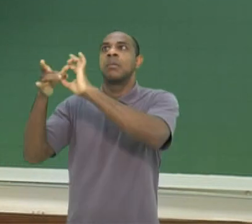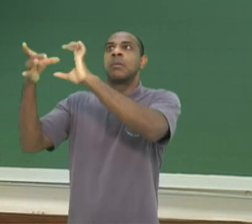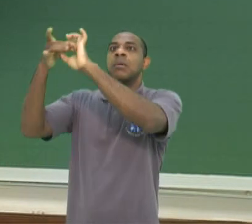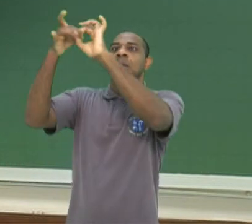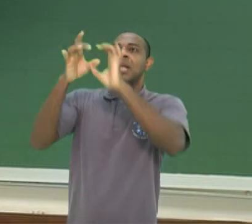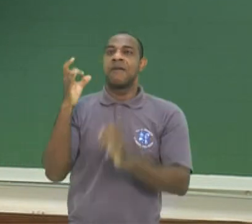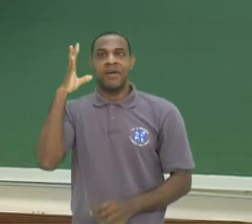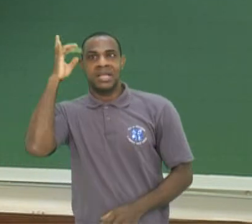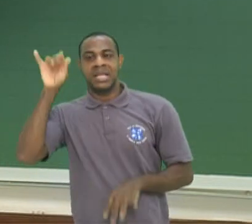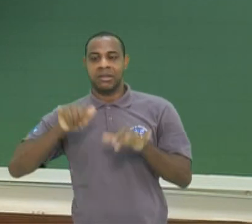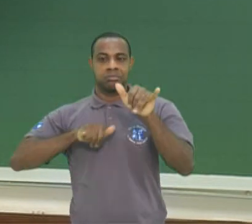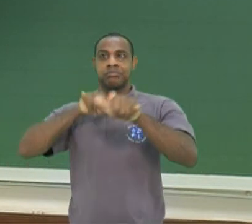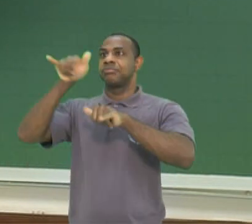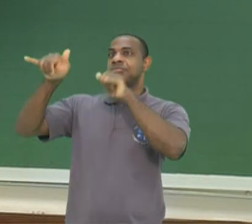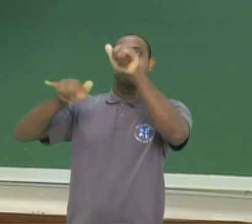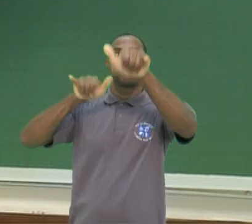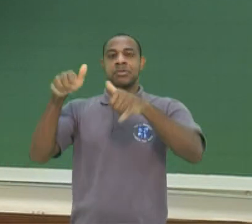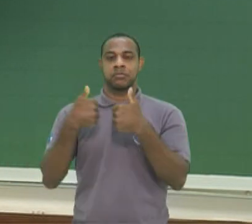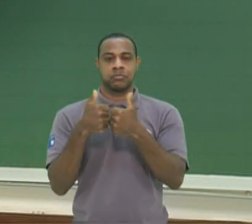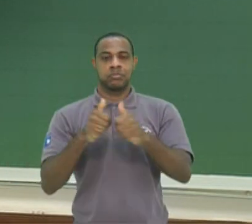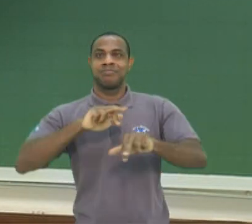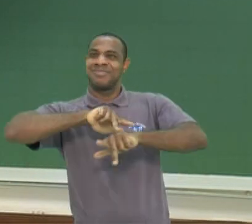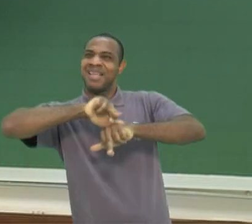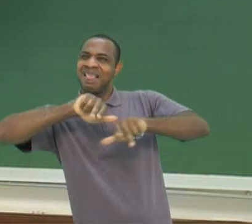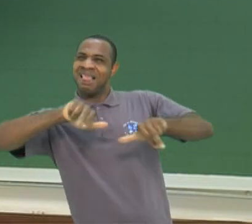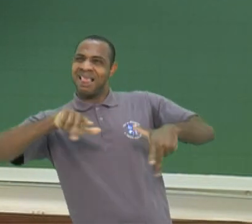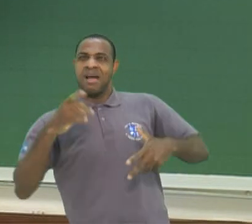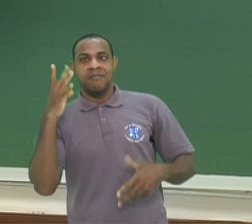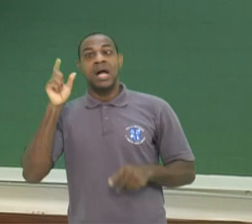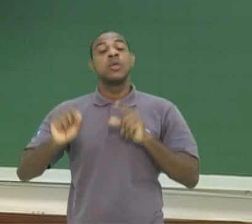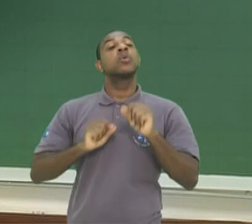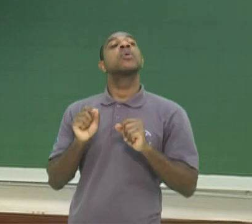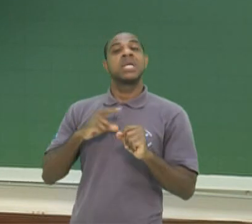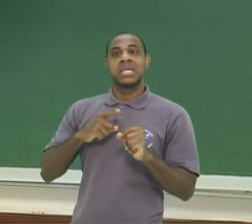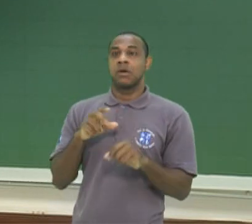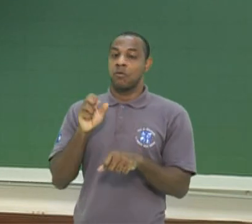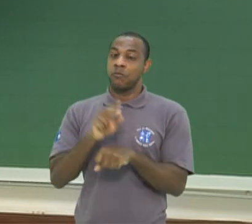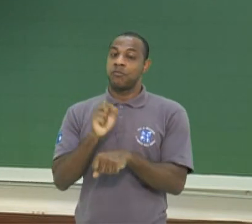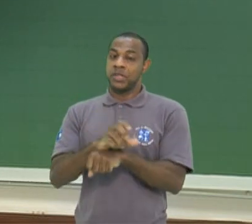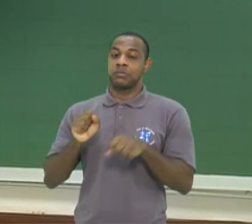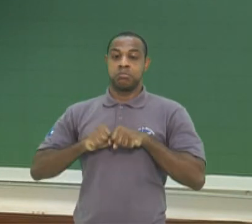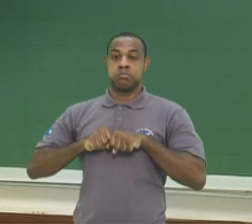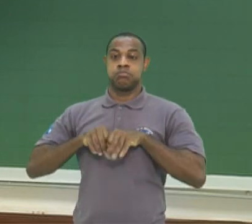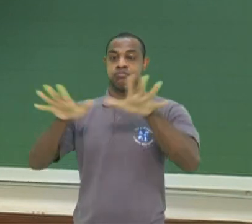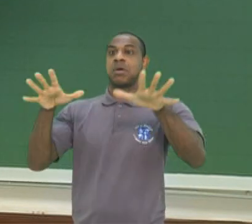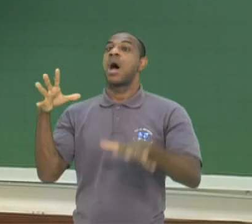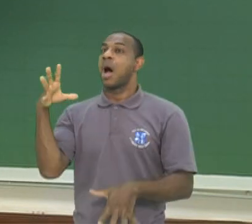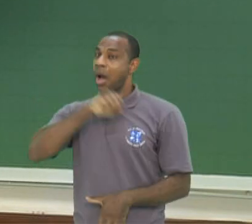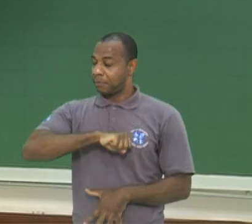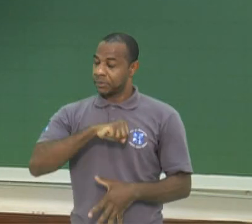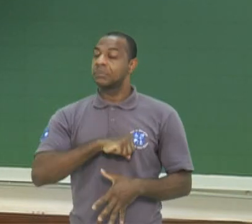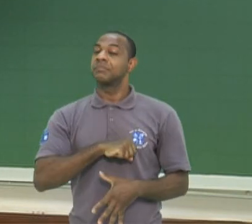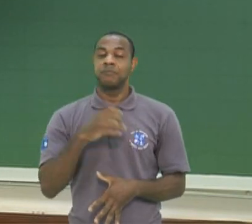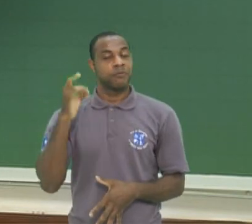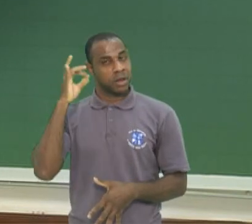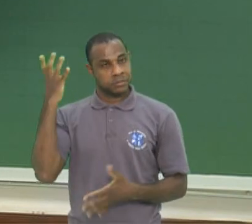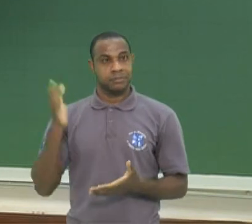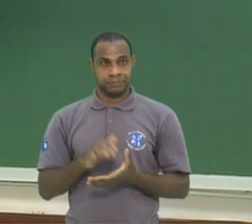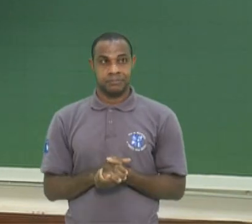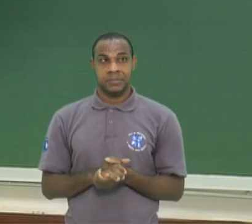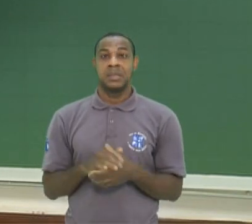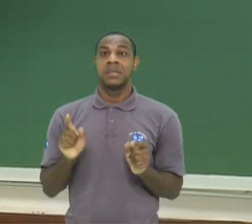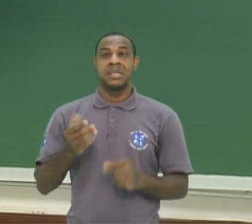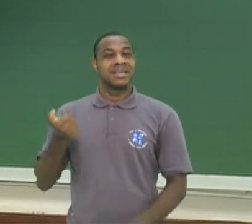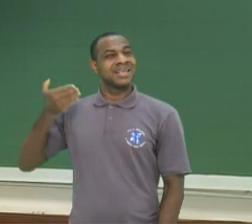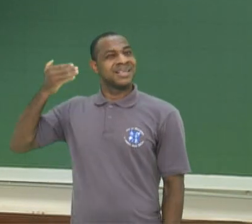essa facilidade dos meios de transporte faz com que o vírus também se dissemine com tamanha facilidade, coisa que